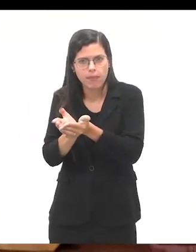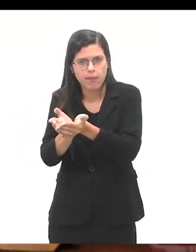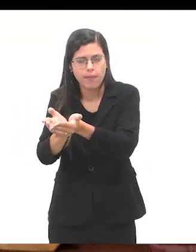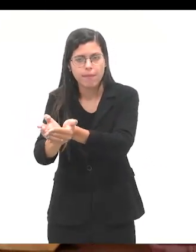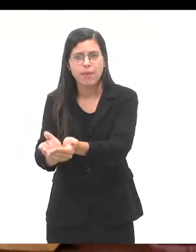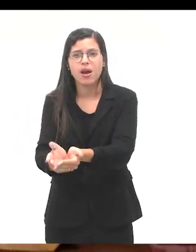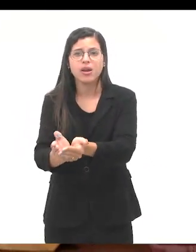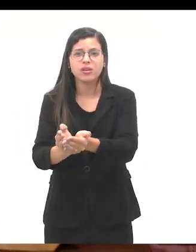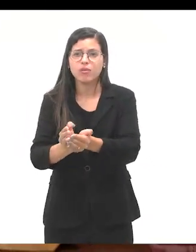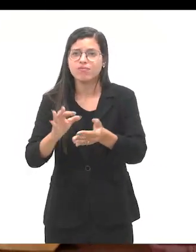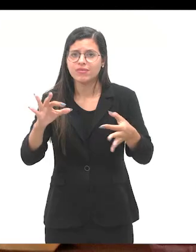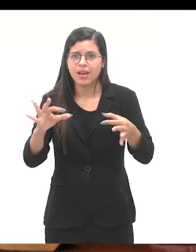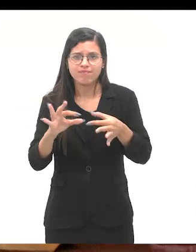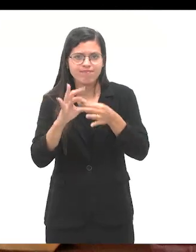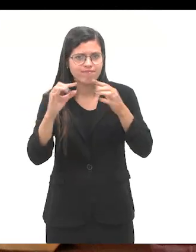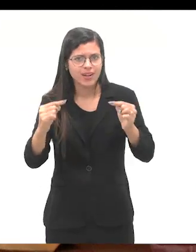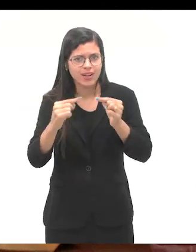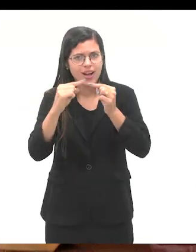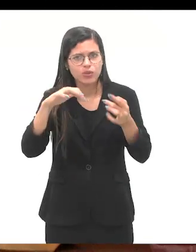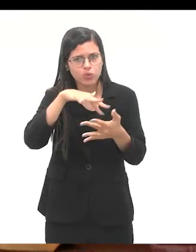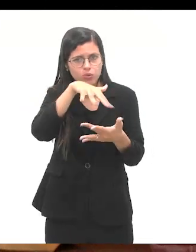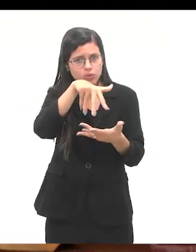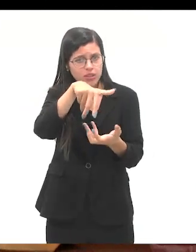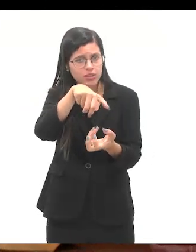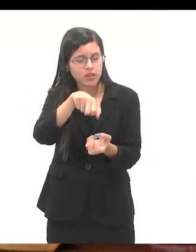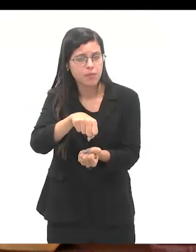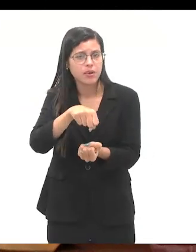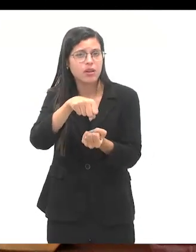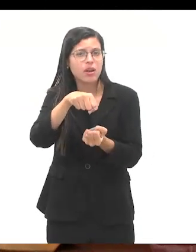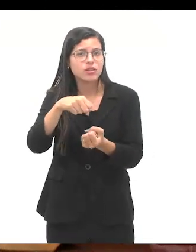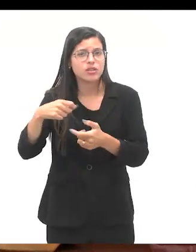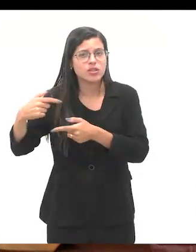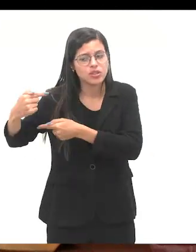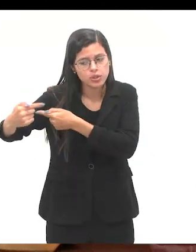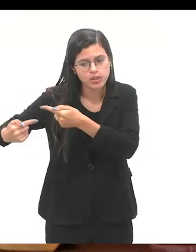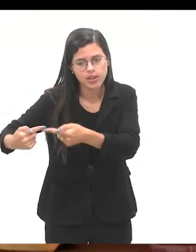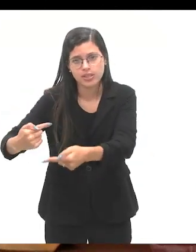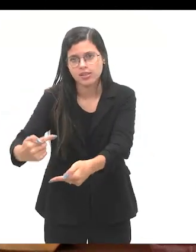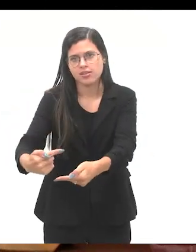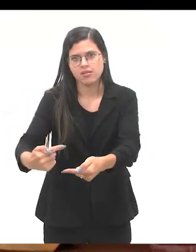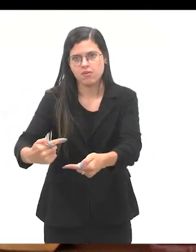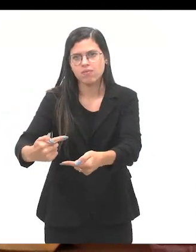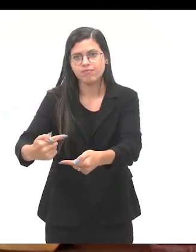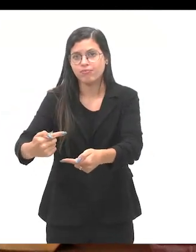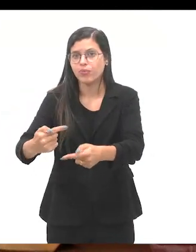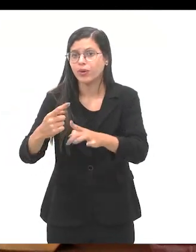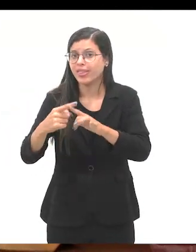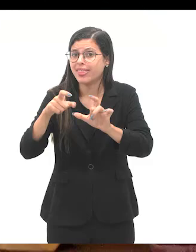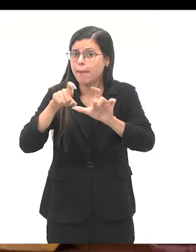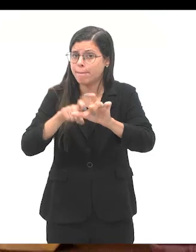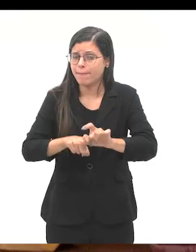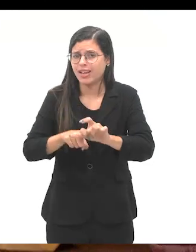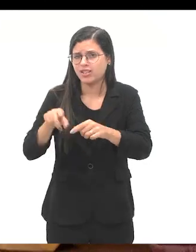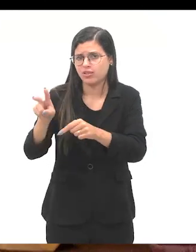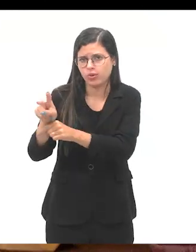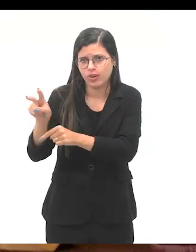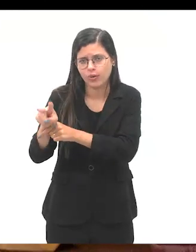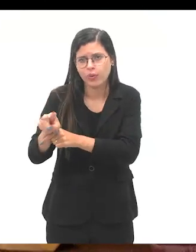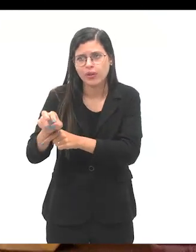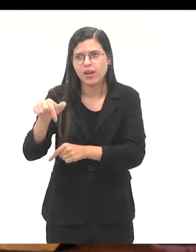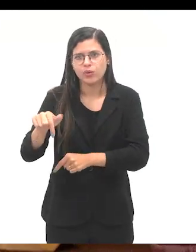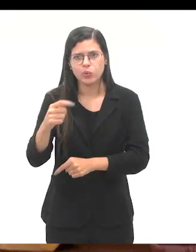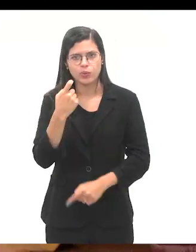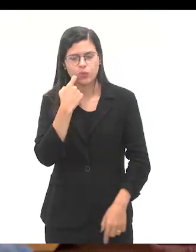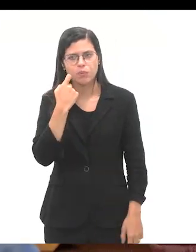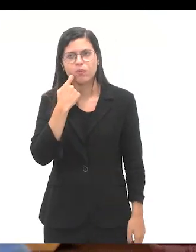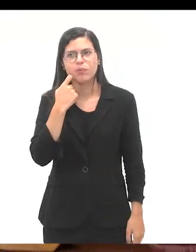envolve a sustentabilidade de uma ou de várias gerações, quando ela depende daquele recurso. Né? Então,